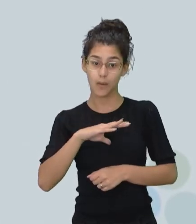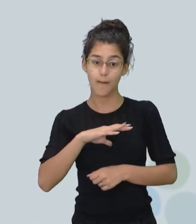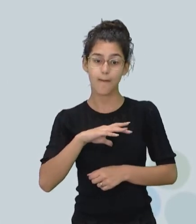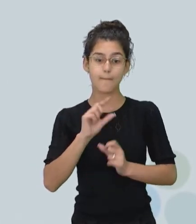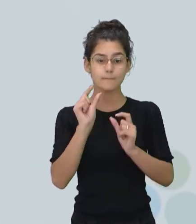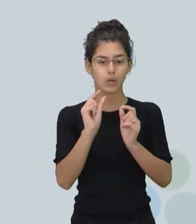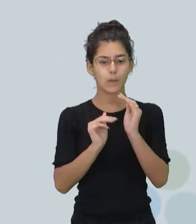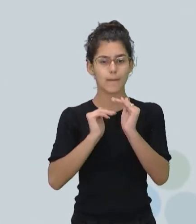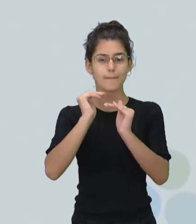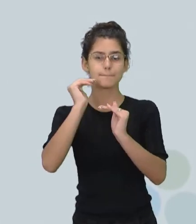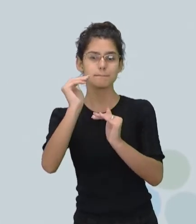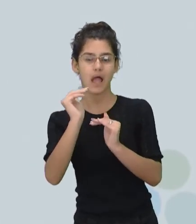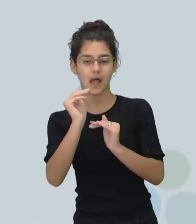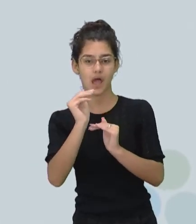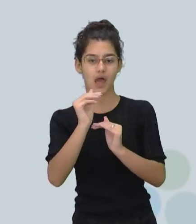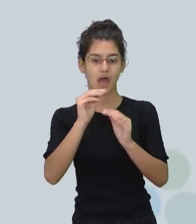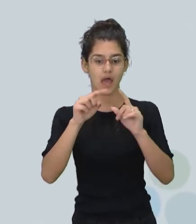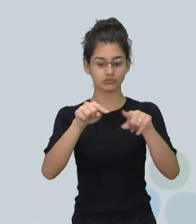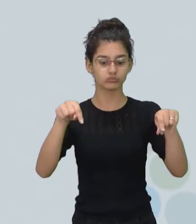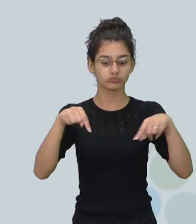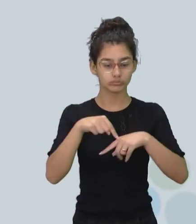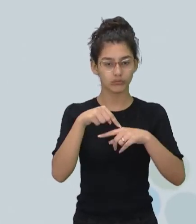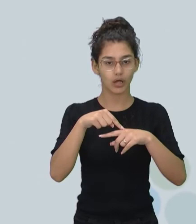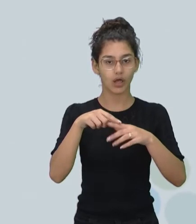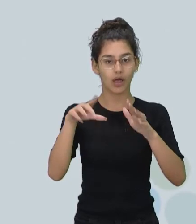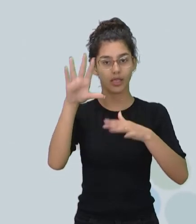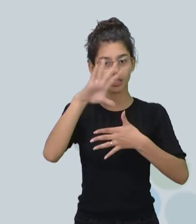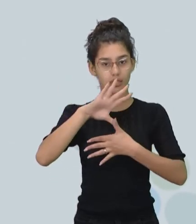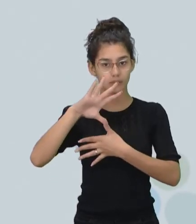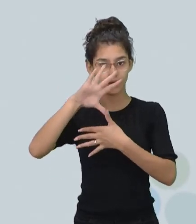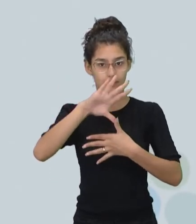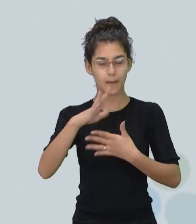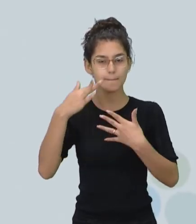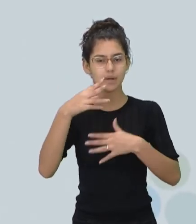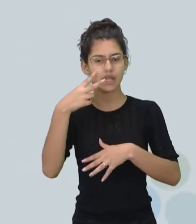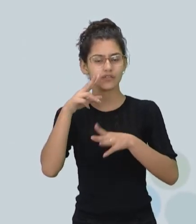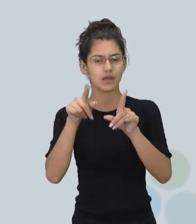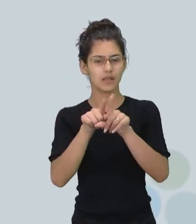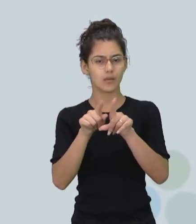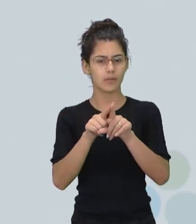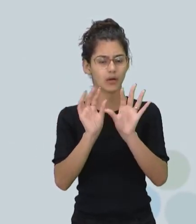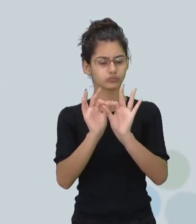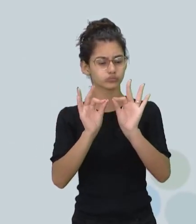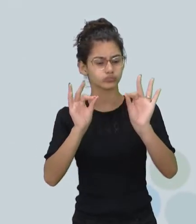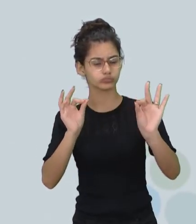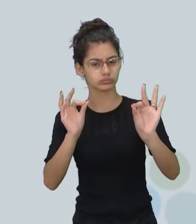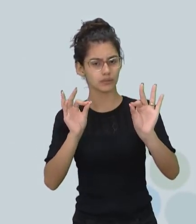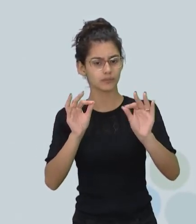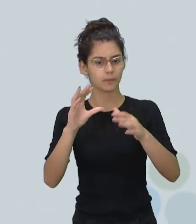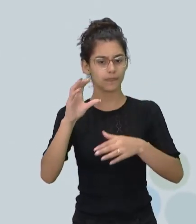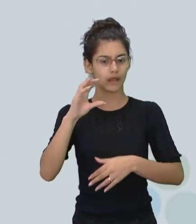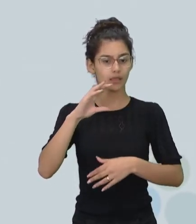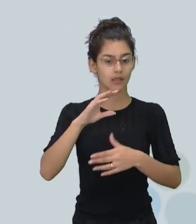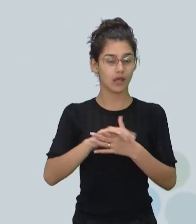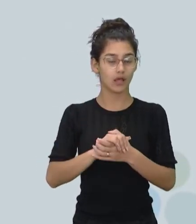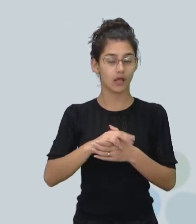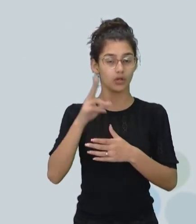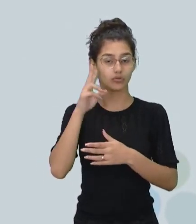pouquinho mais de terra da América, certo? Só que a gente vai ver que ao longo da história, Portugal só tinha esse pedaço,